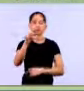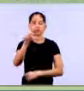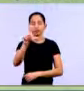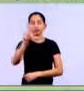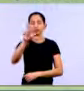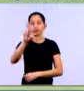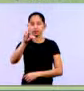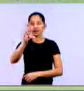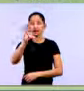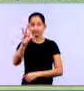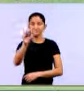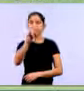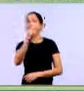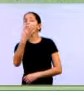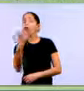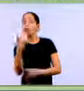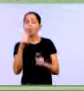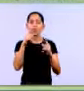são